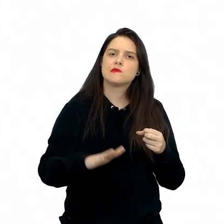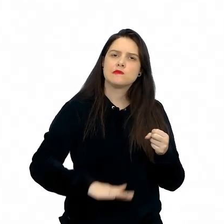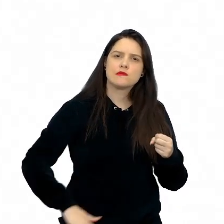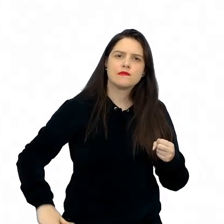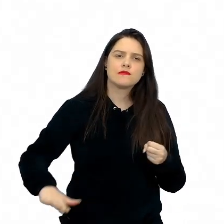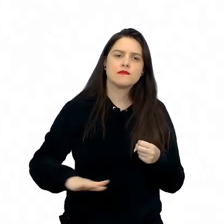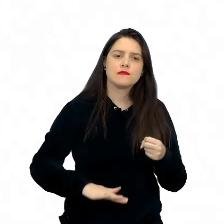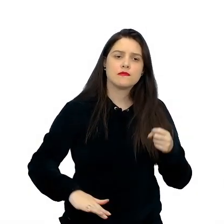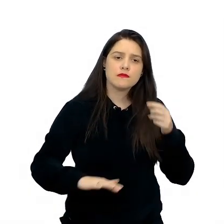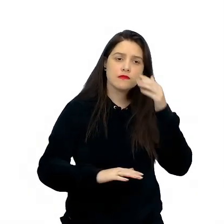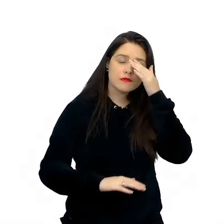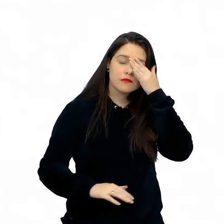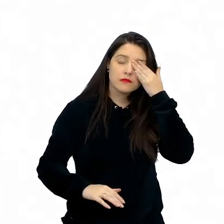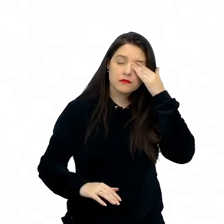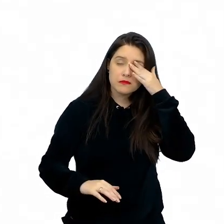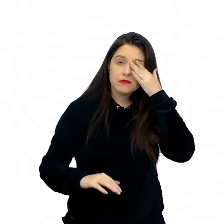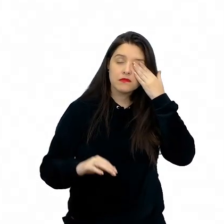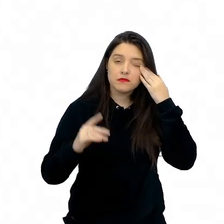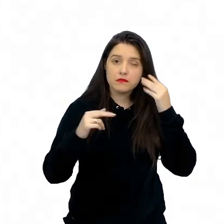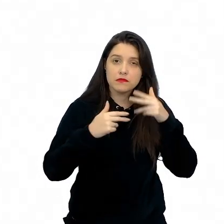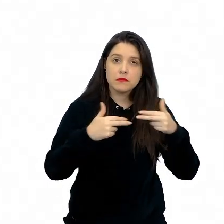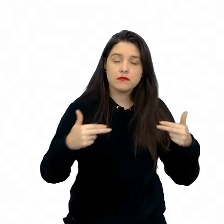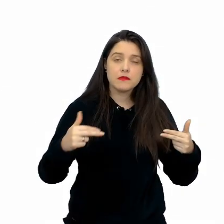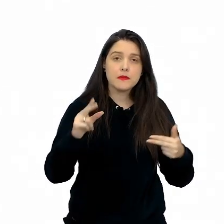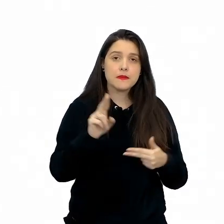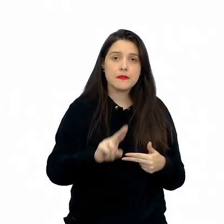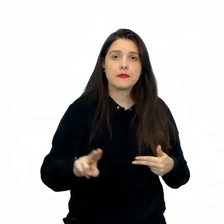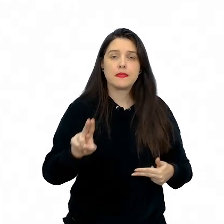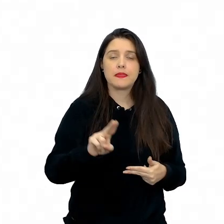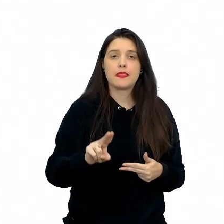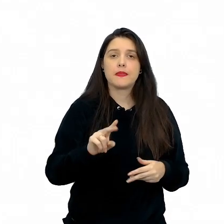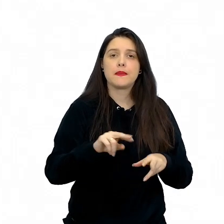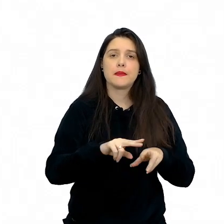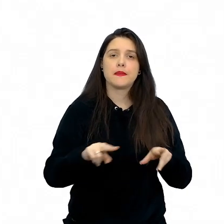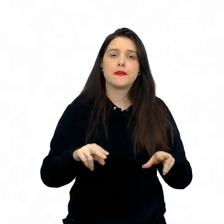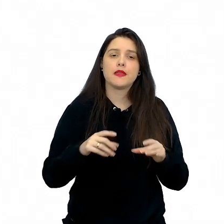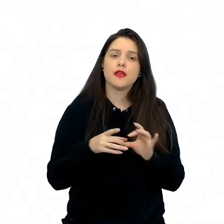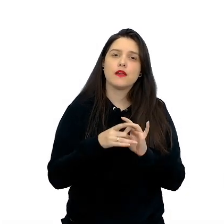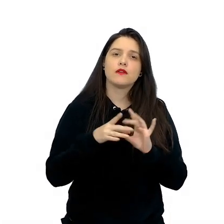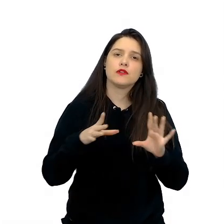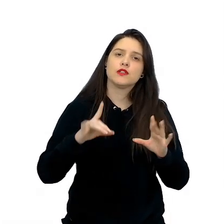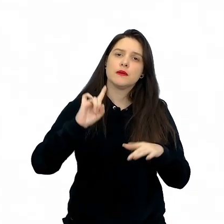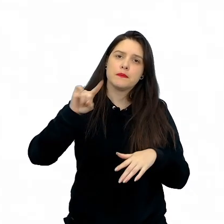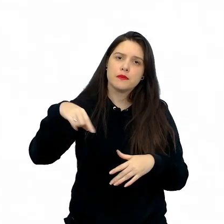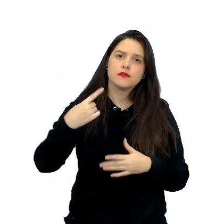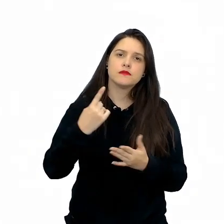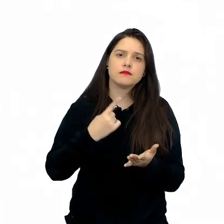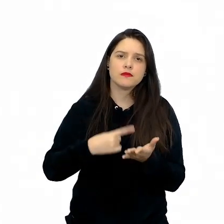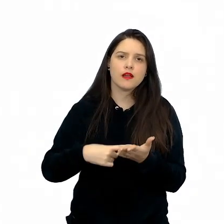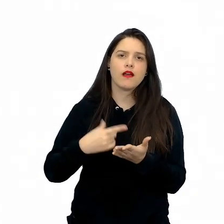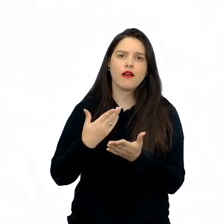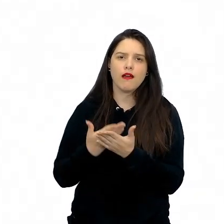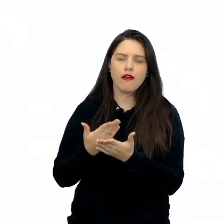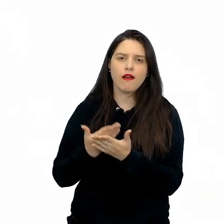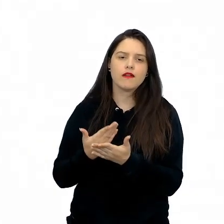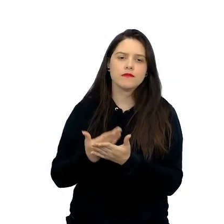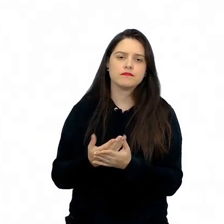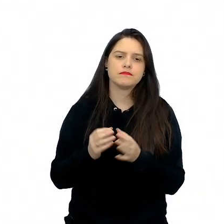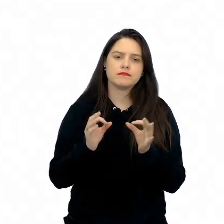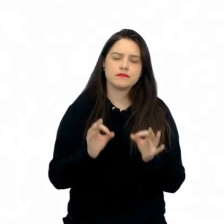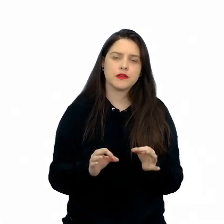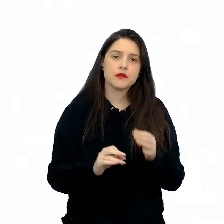precisa ler, precisa decidir o que vai para a sala, o que eu vou deixar para casa, né?